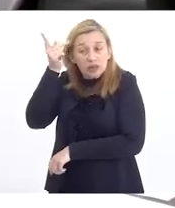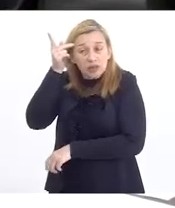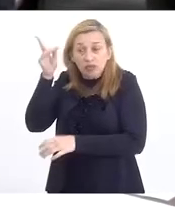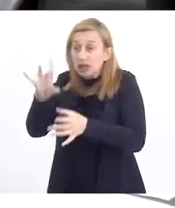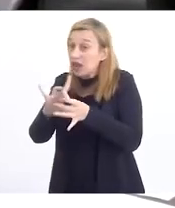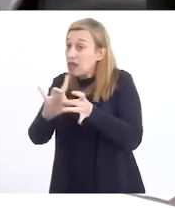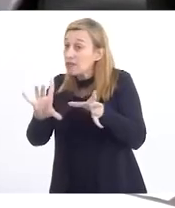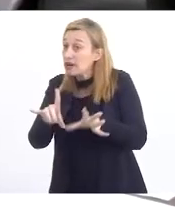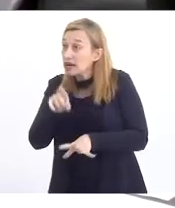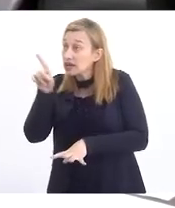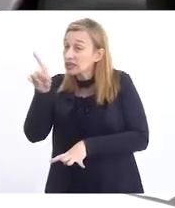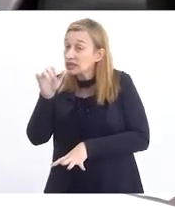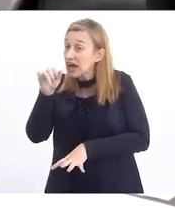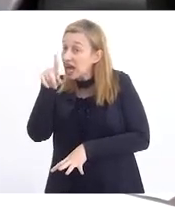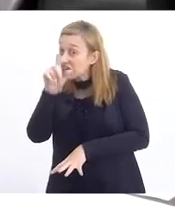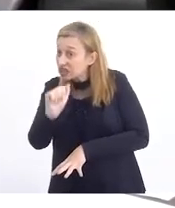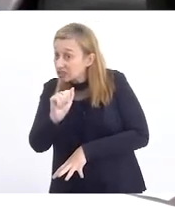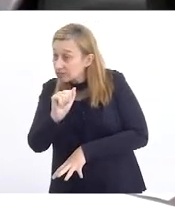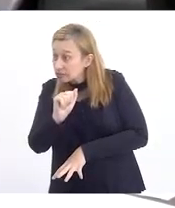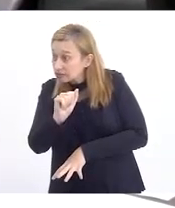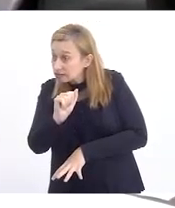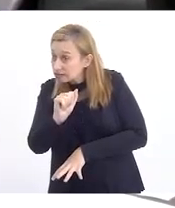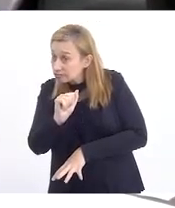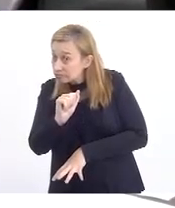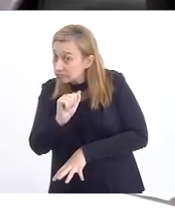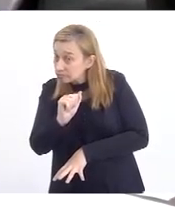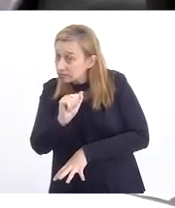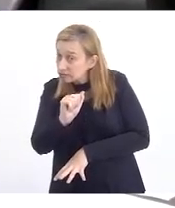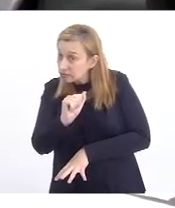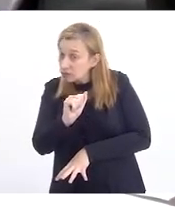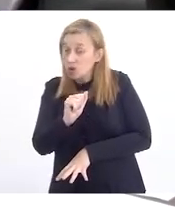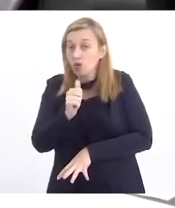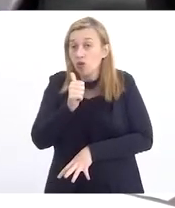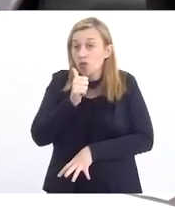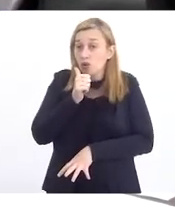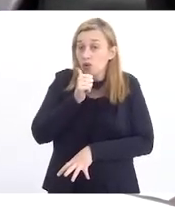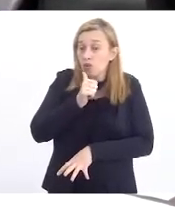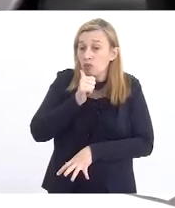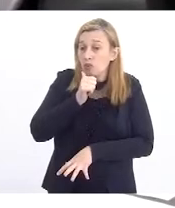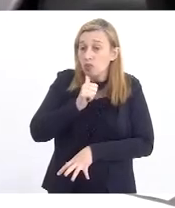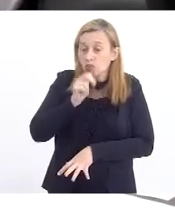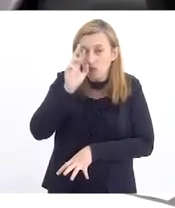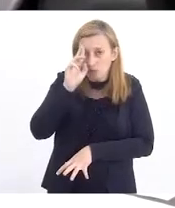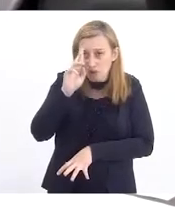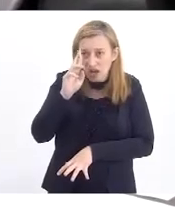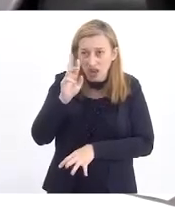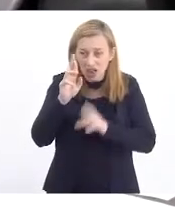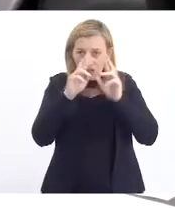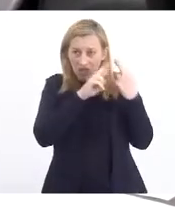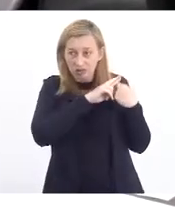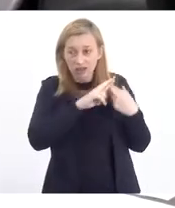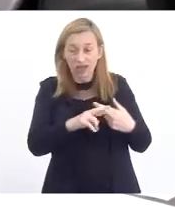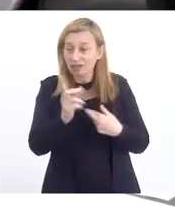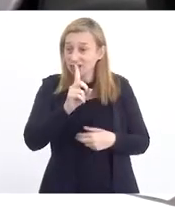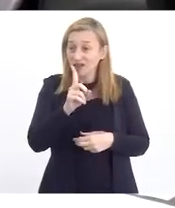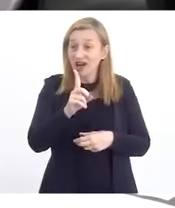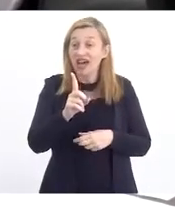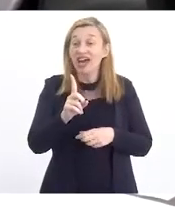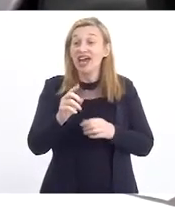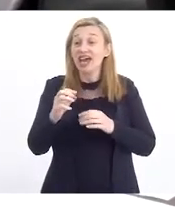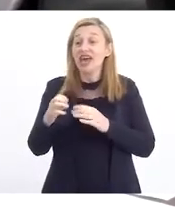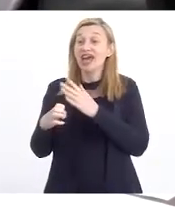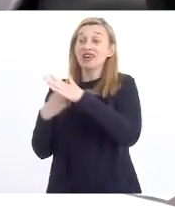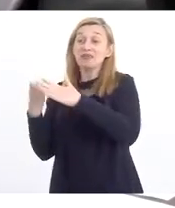autorização da ANA. ANA não é uma senhora respeitável, não. É a Agência Nacional de Águas,